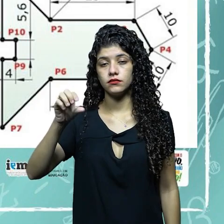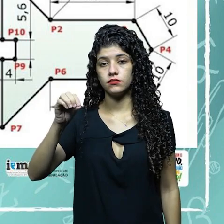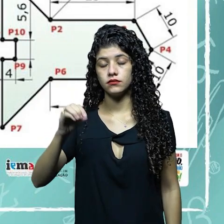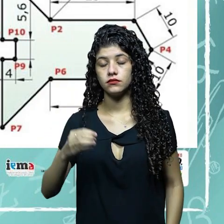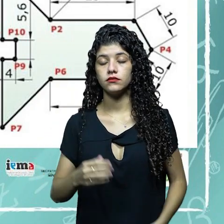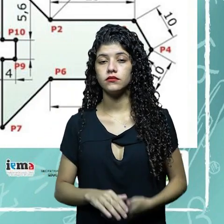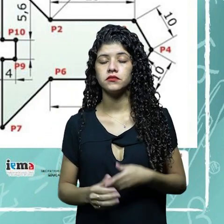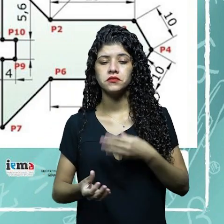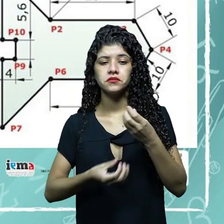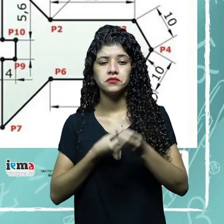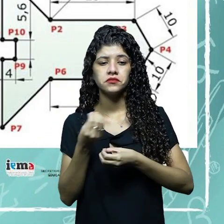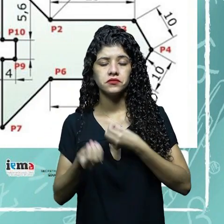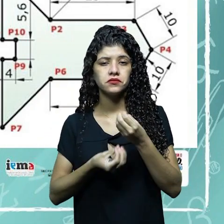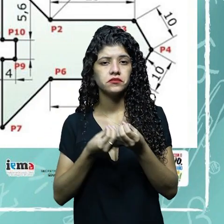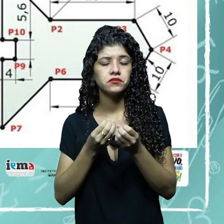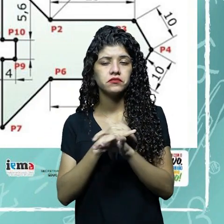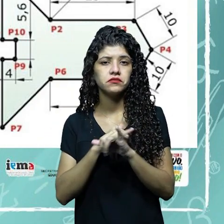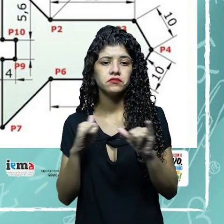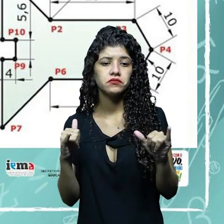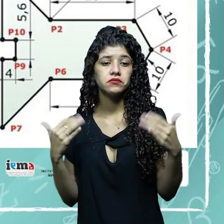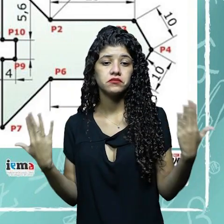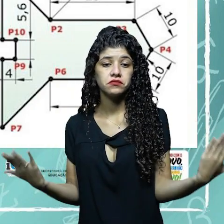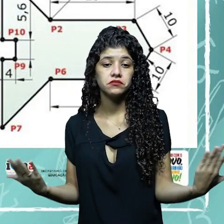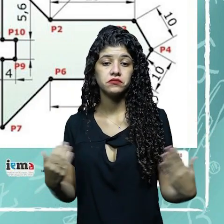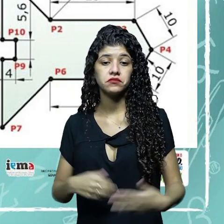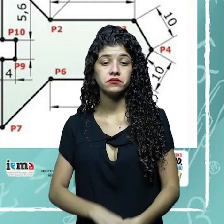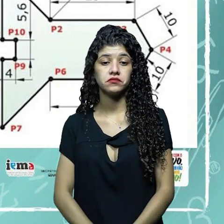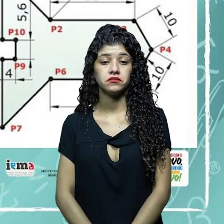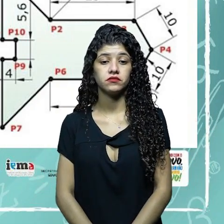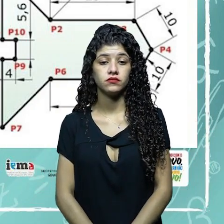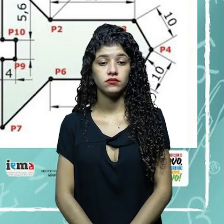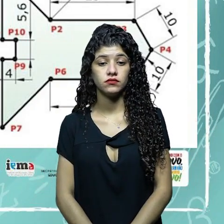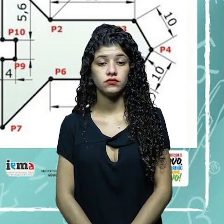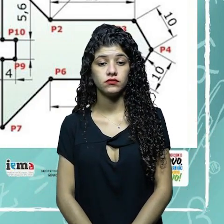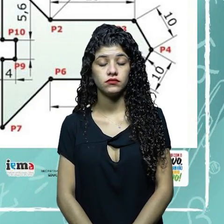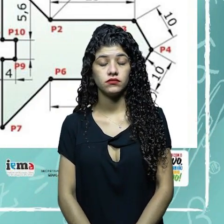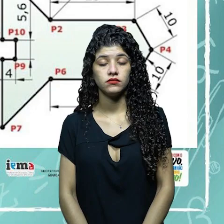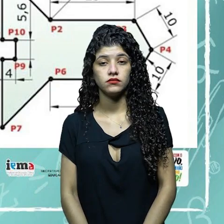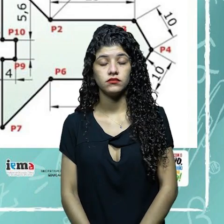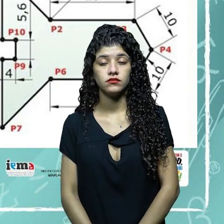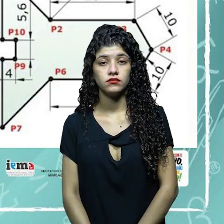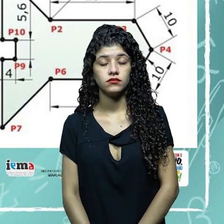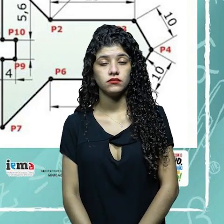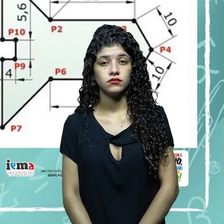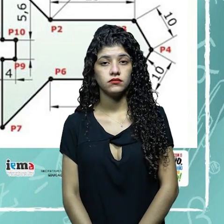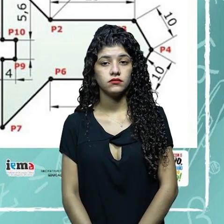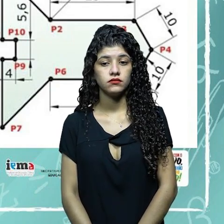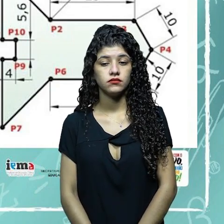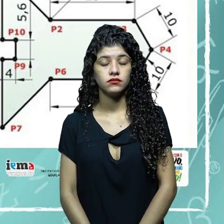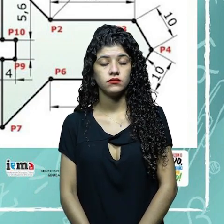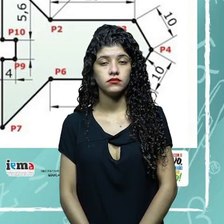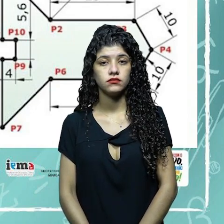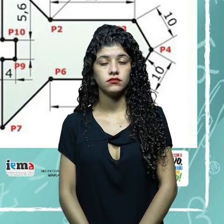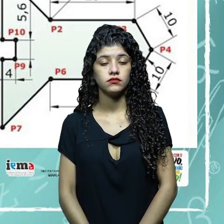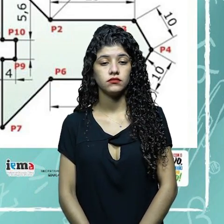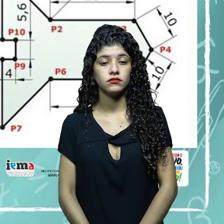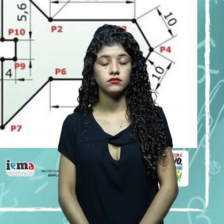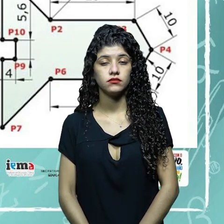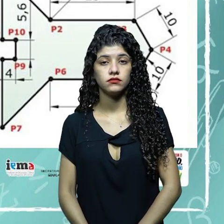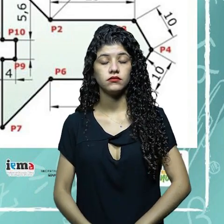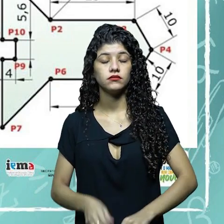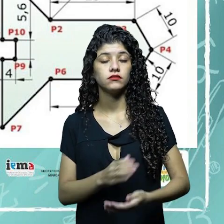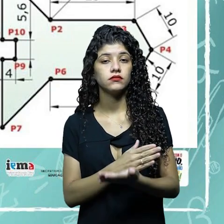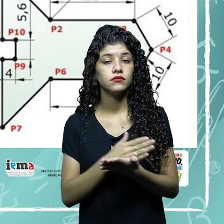Na hora de colocar as especificações lá no desenho. Eu vou começando aqui também acionando o